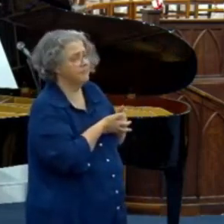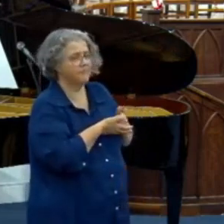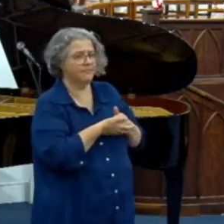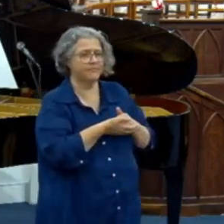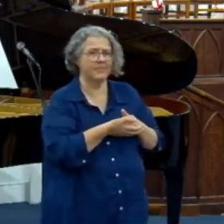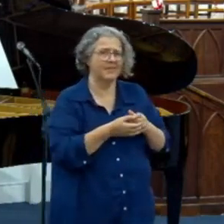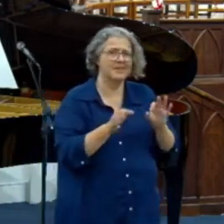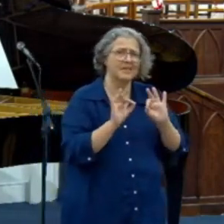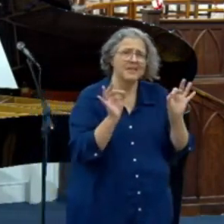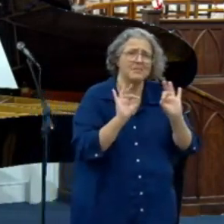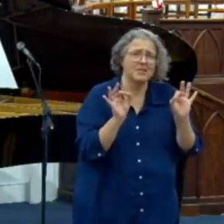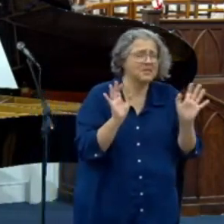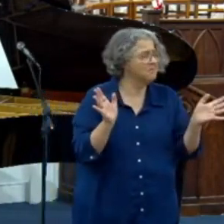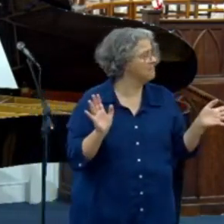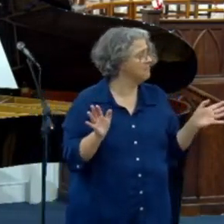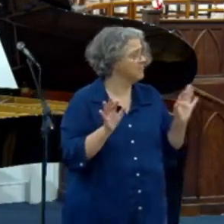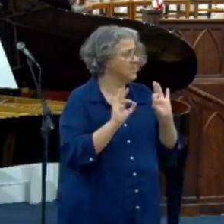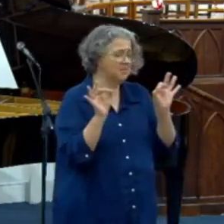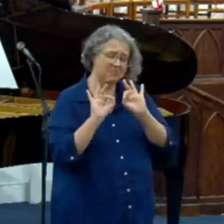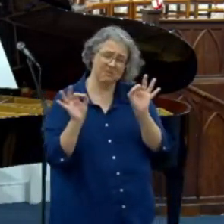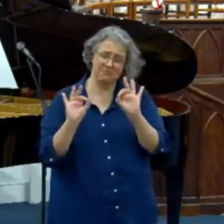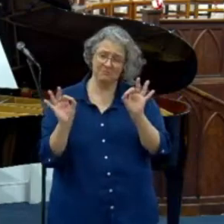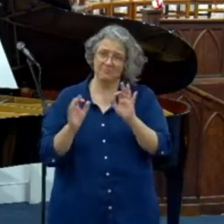aqui, é simples, vou te dizer,